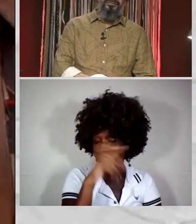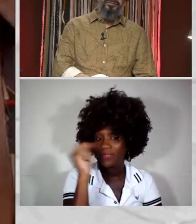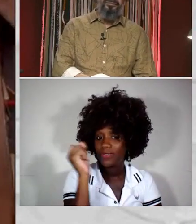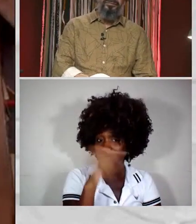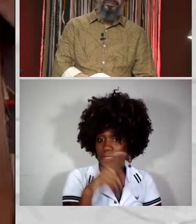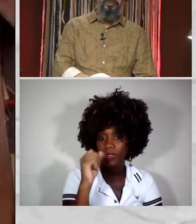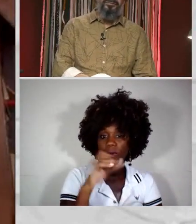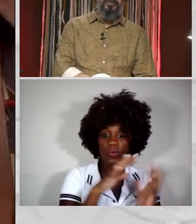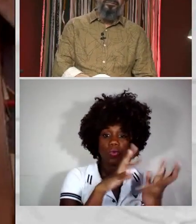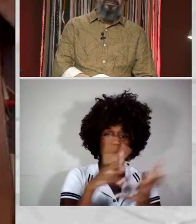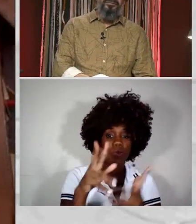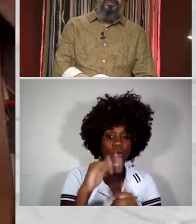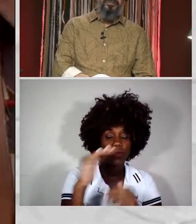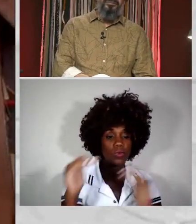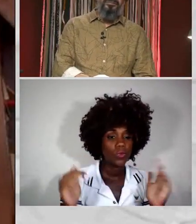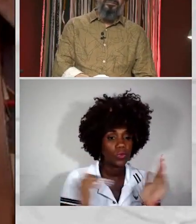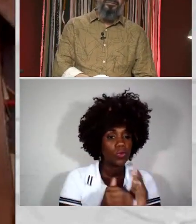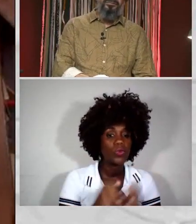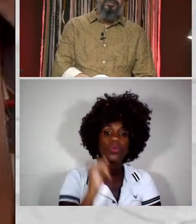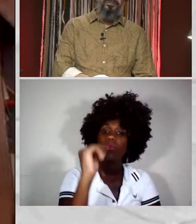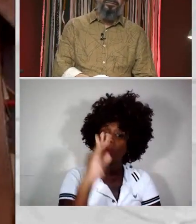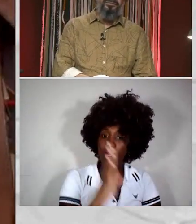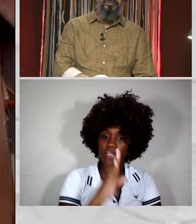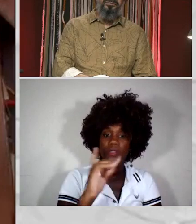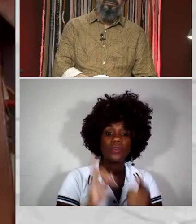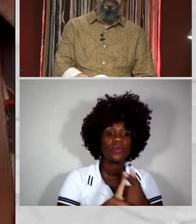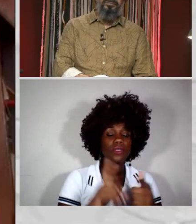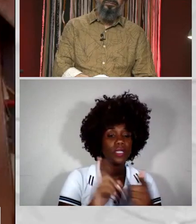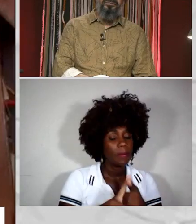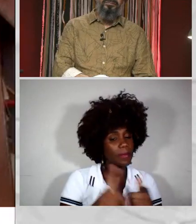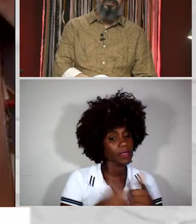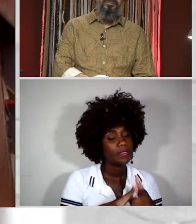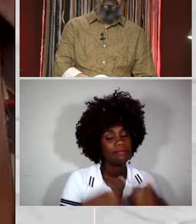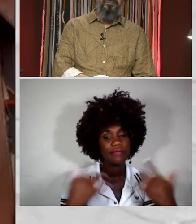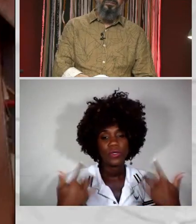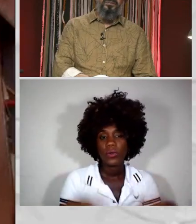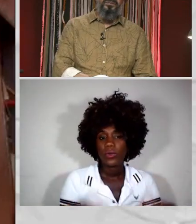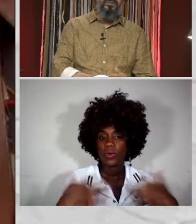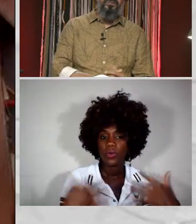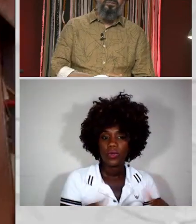mundo inteiro, no Brasil particularmente, politicamente, né?